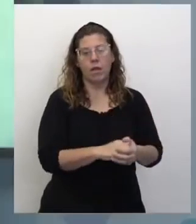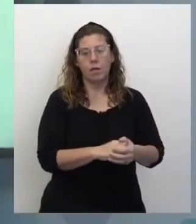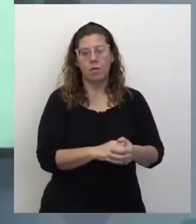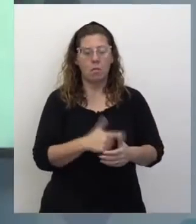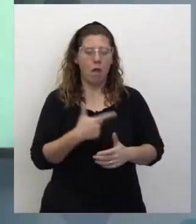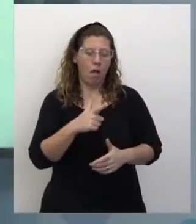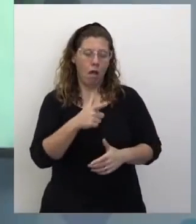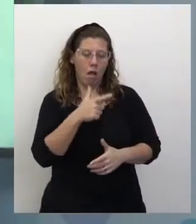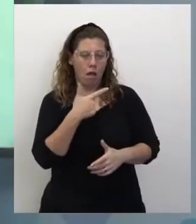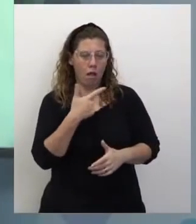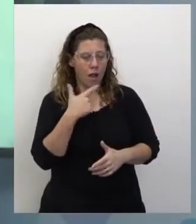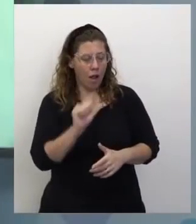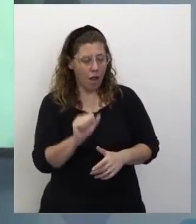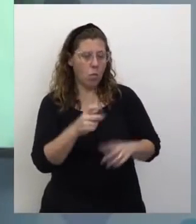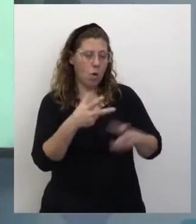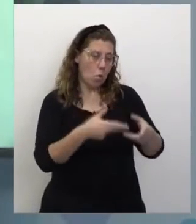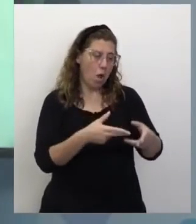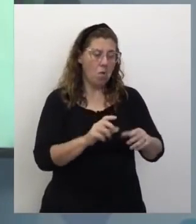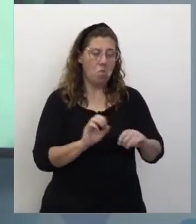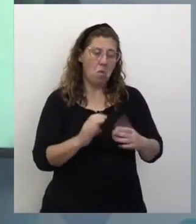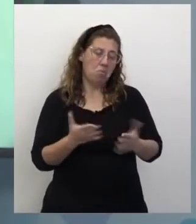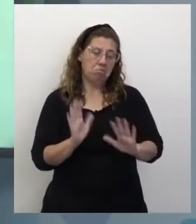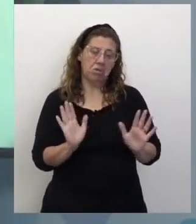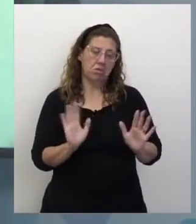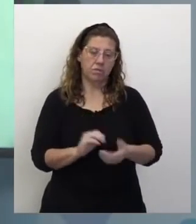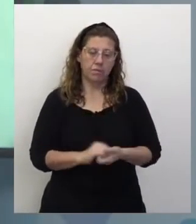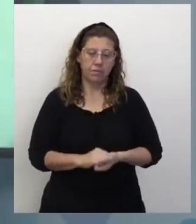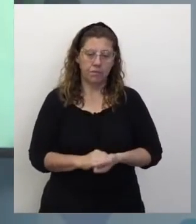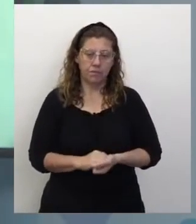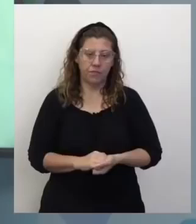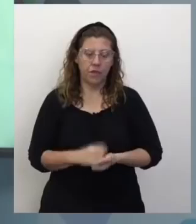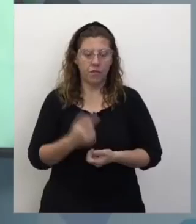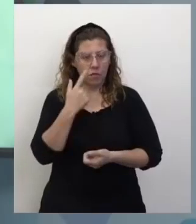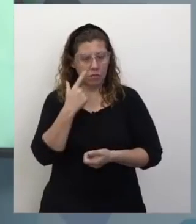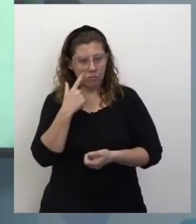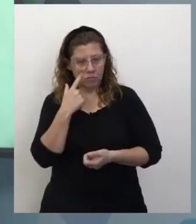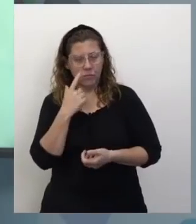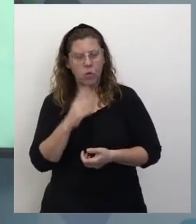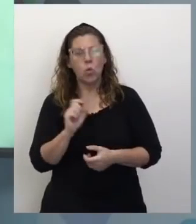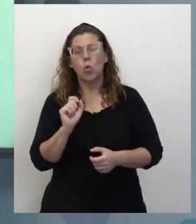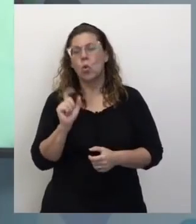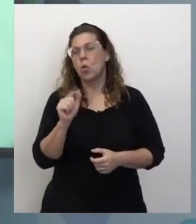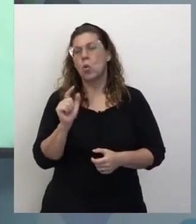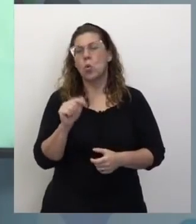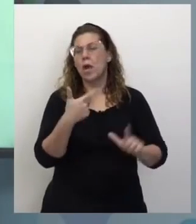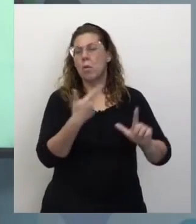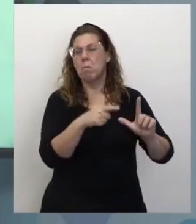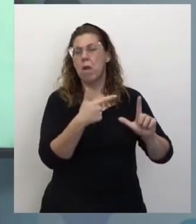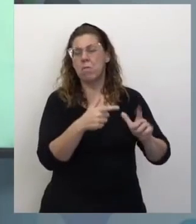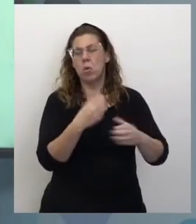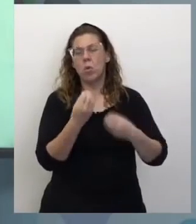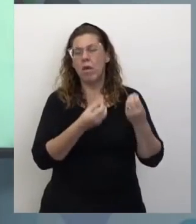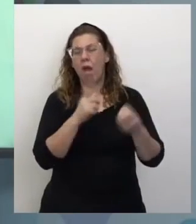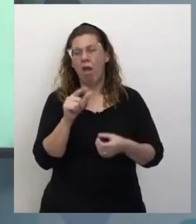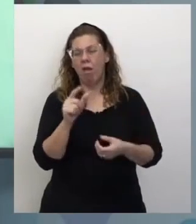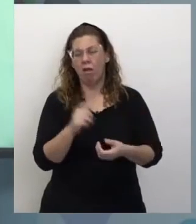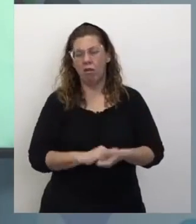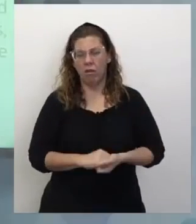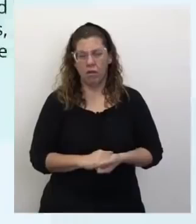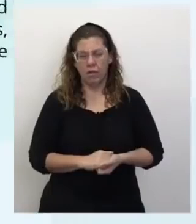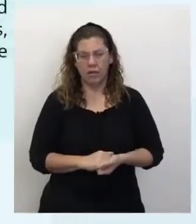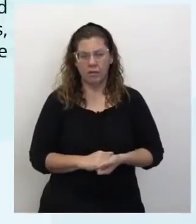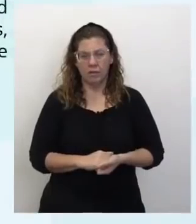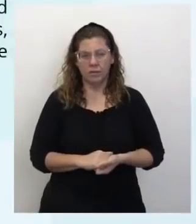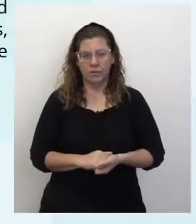língua para outra ou não, né? Tá? Então, vamos trabalhar a definição do que é um meme. Vamos primeiro, olha só, vai aparecer para